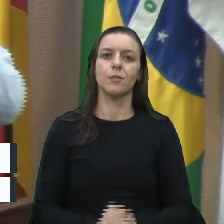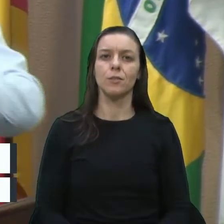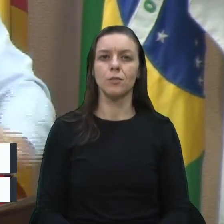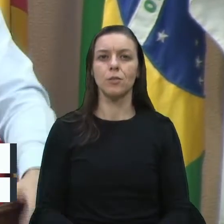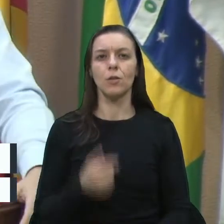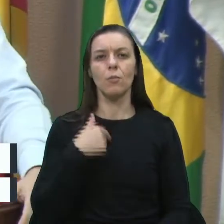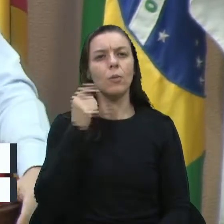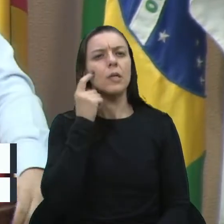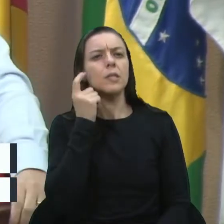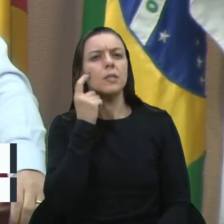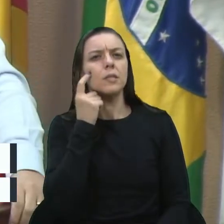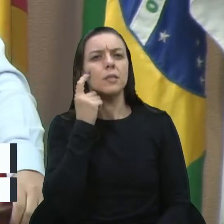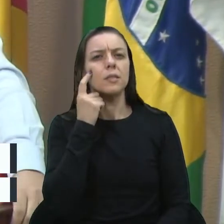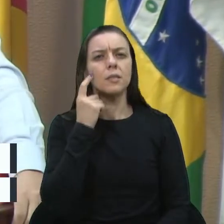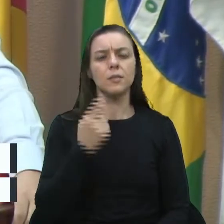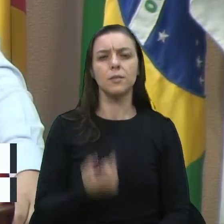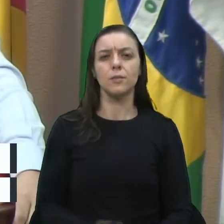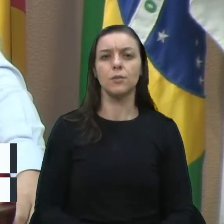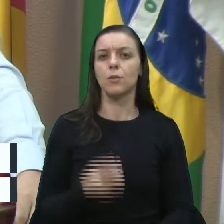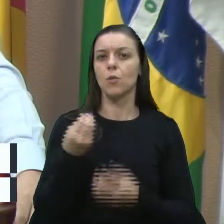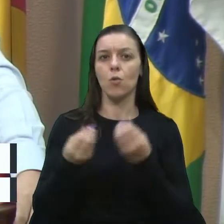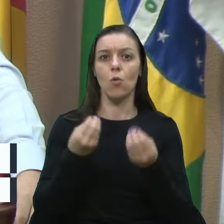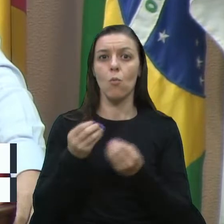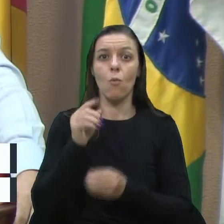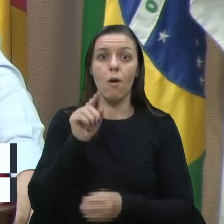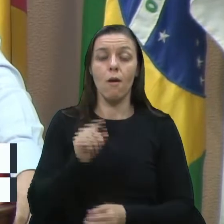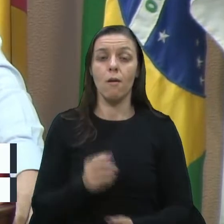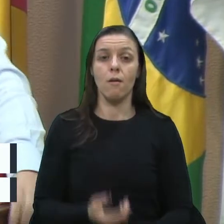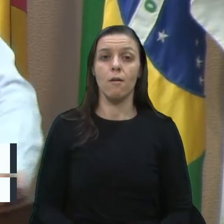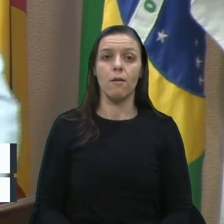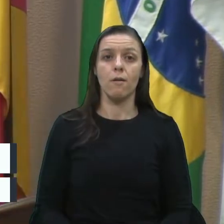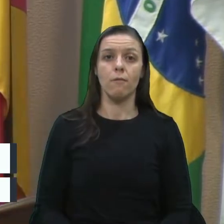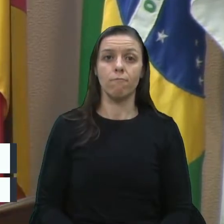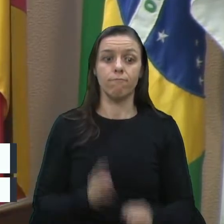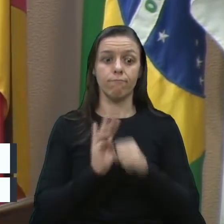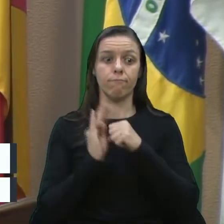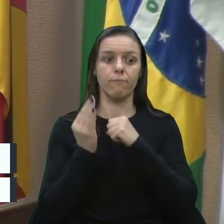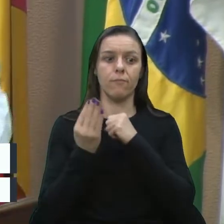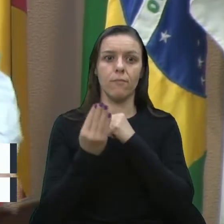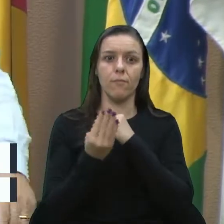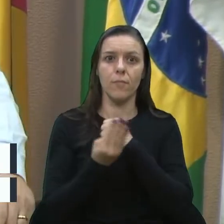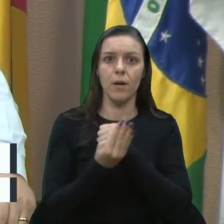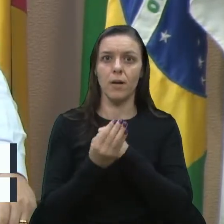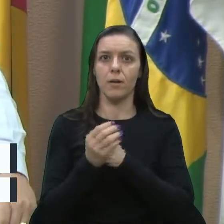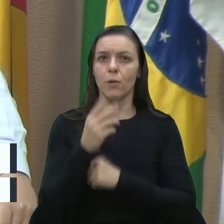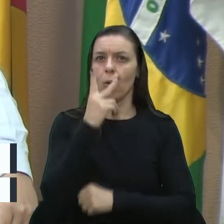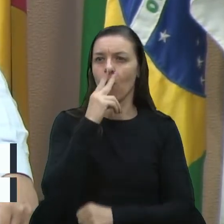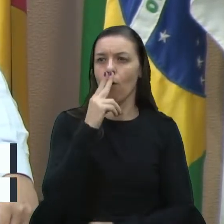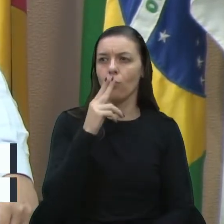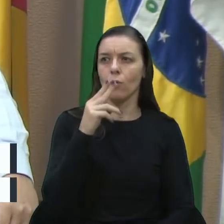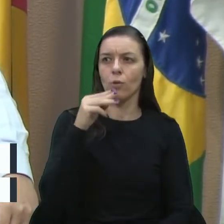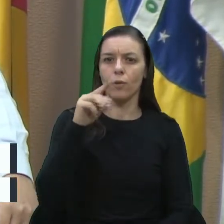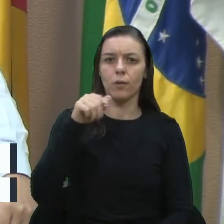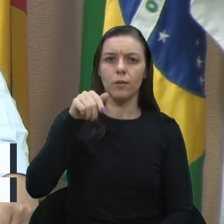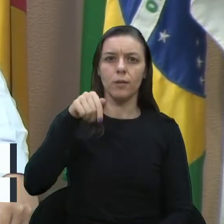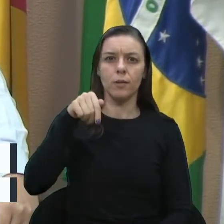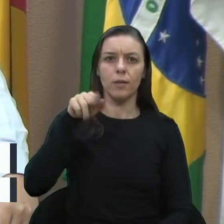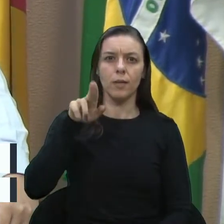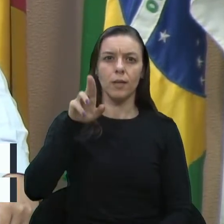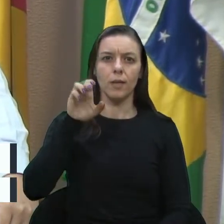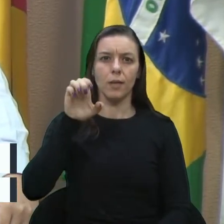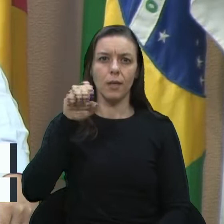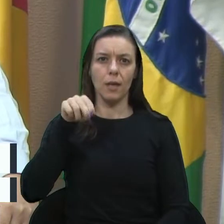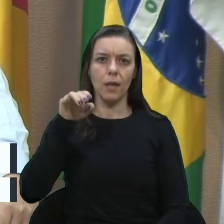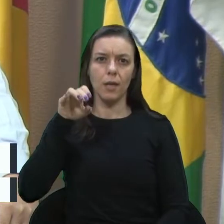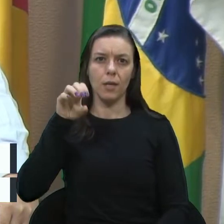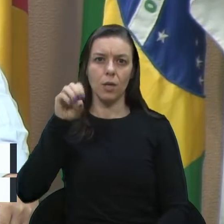fico pensando na situação de bairros como o Quênio, né? Aquela